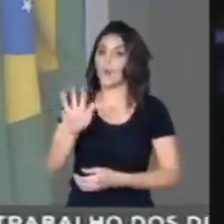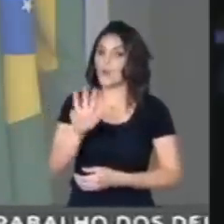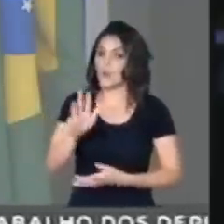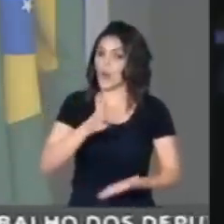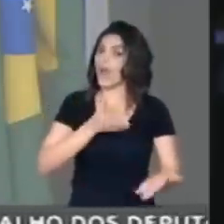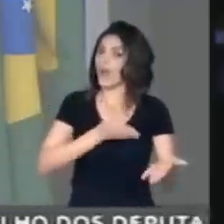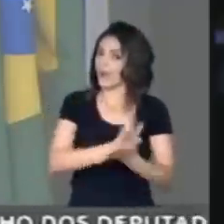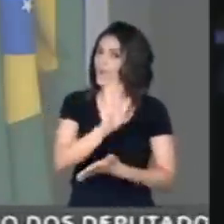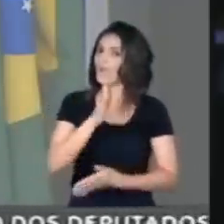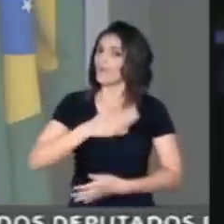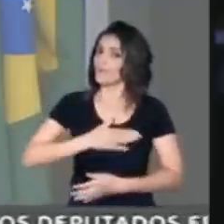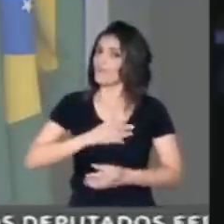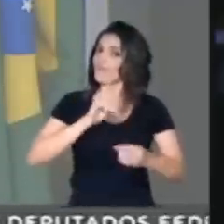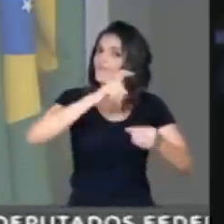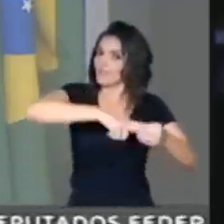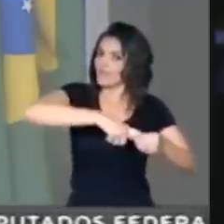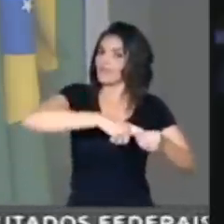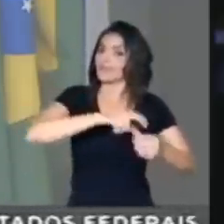os ânimos.